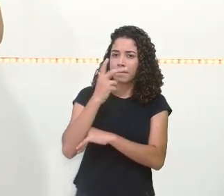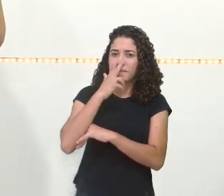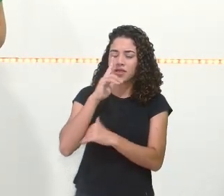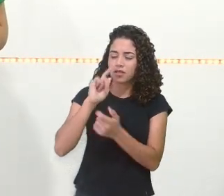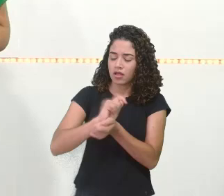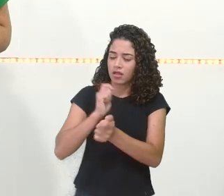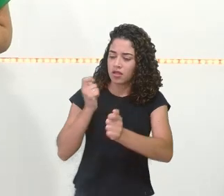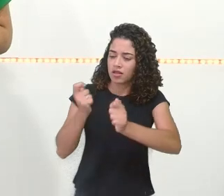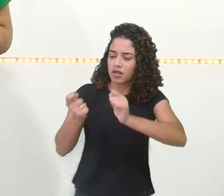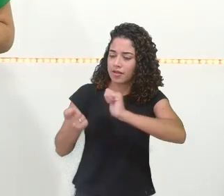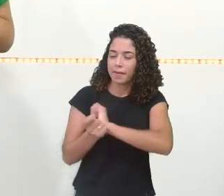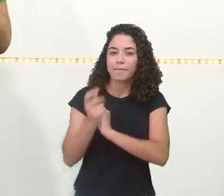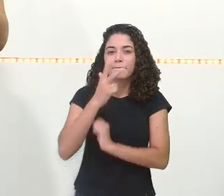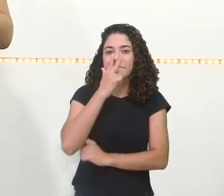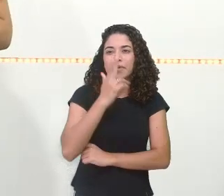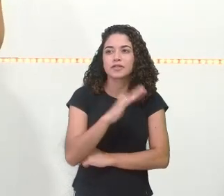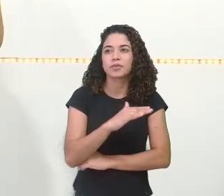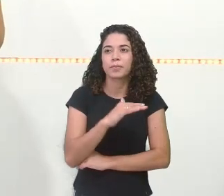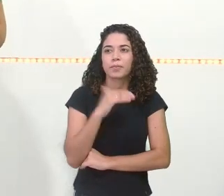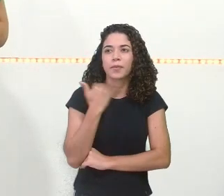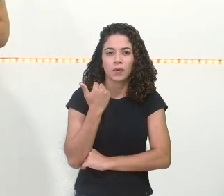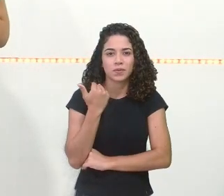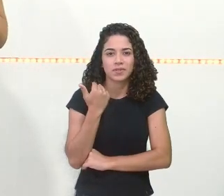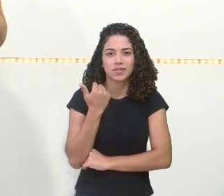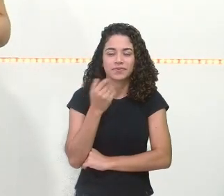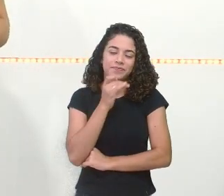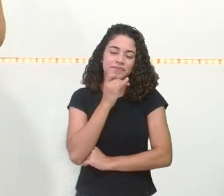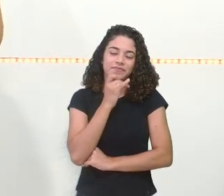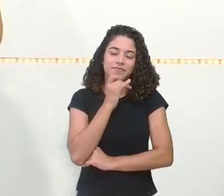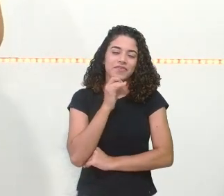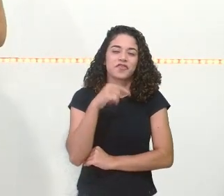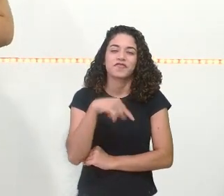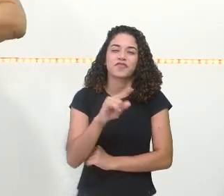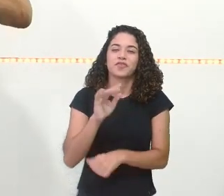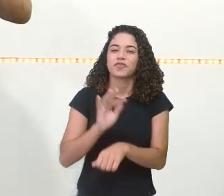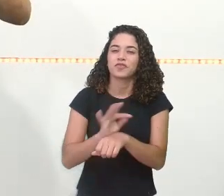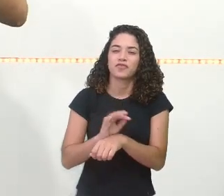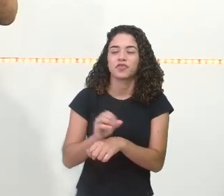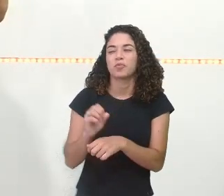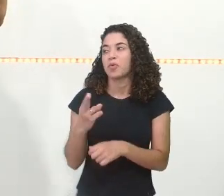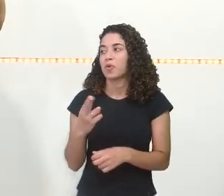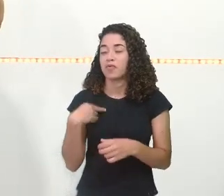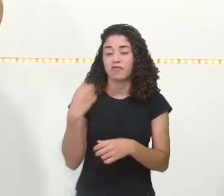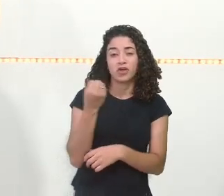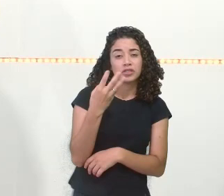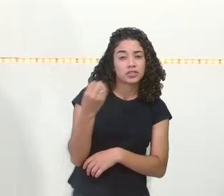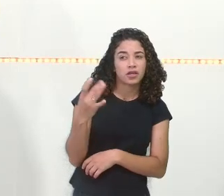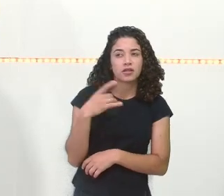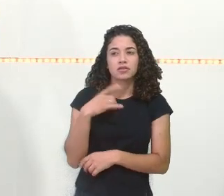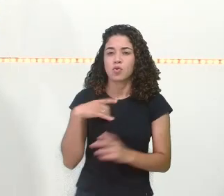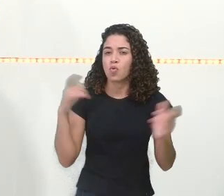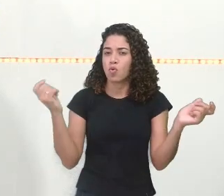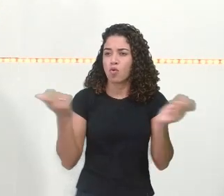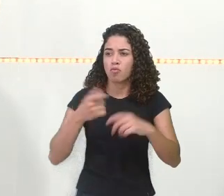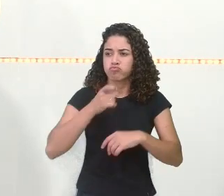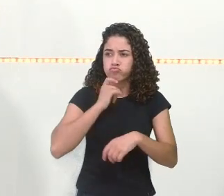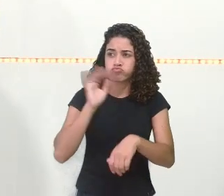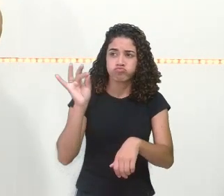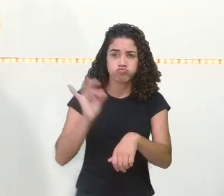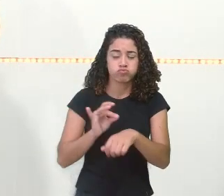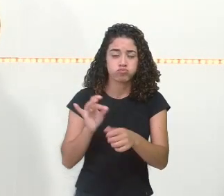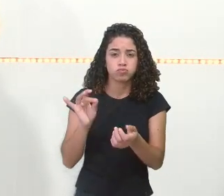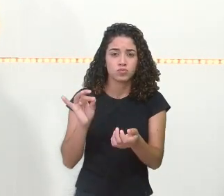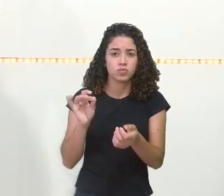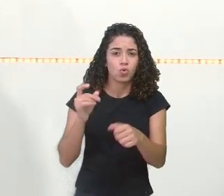É interessante, se você vai ver filmes, essa coisa assim, ou viaja mesmo, né? E você vê um lugar super congelado, parece